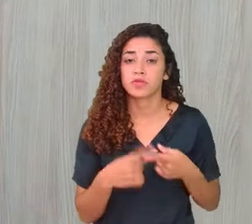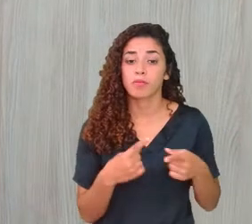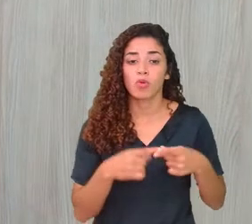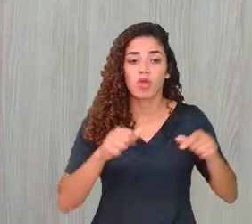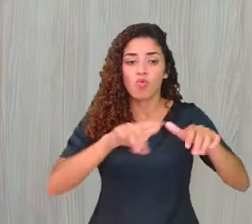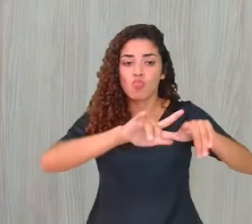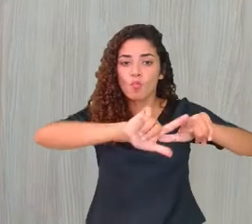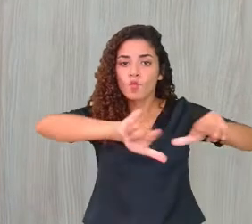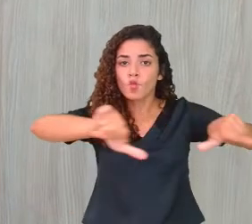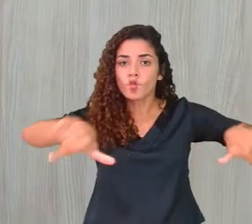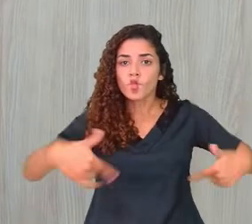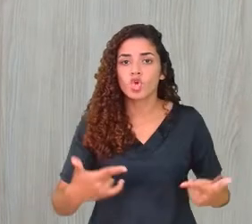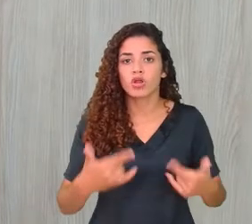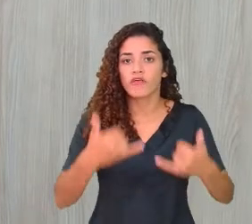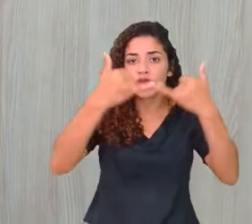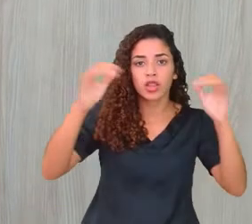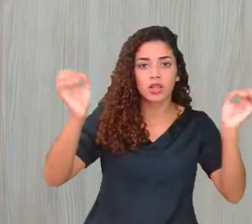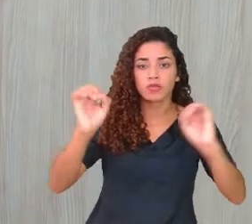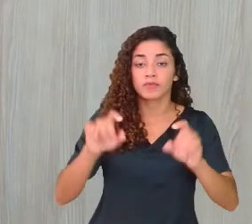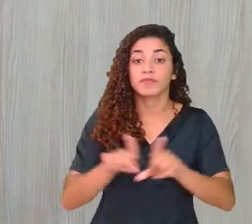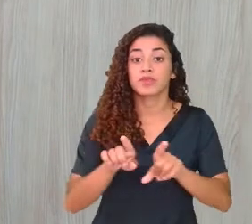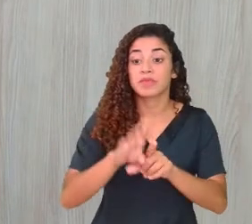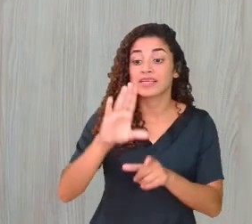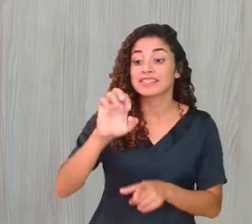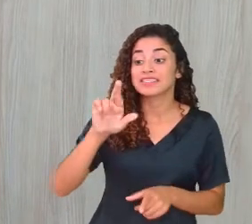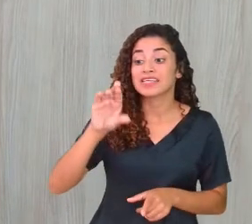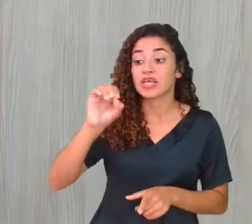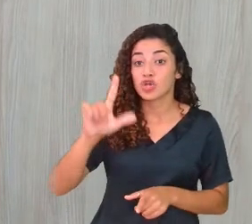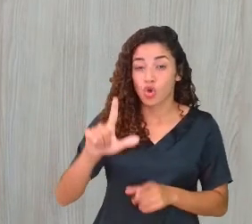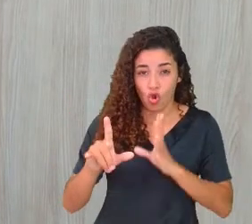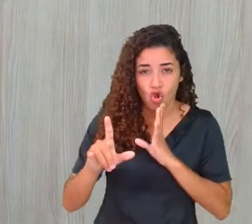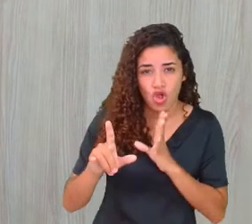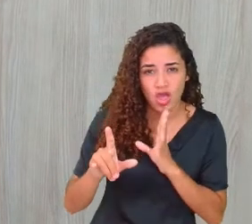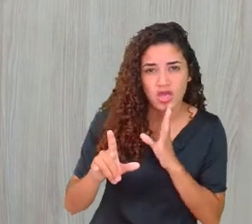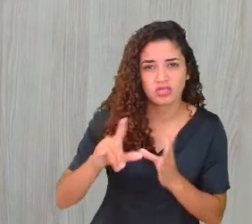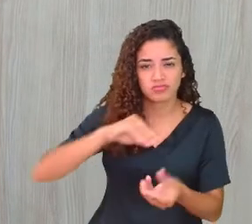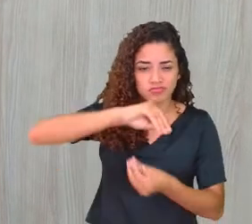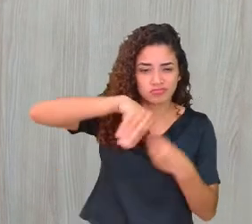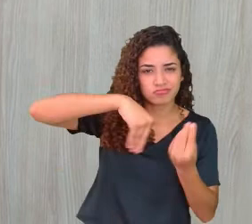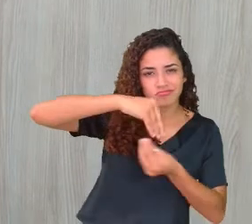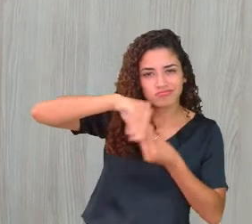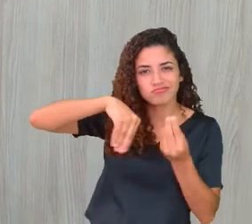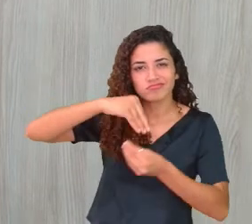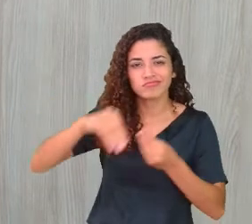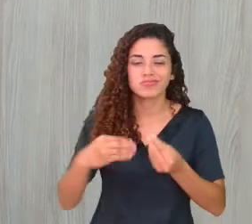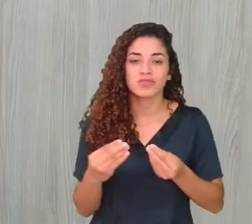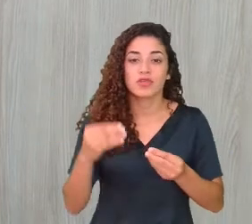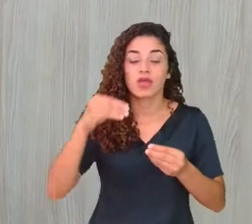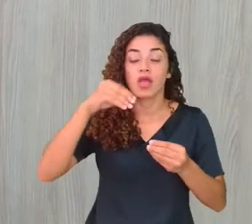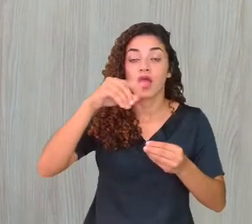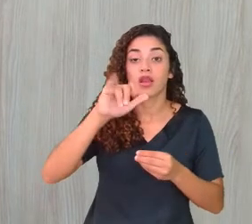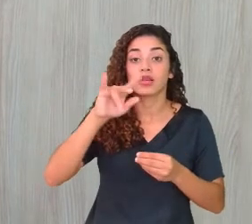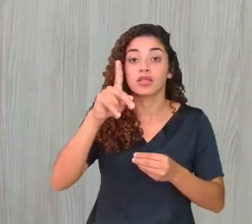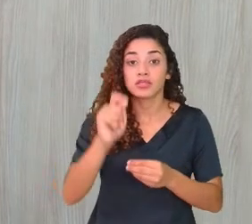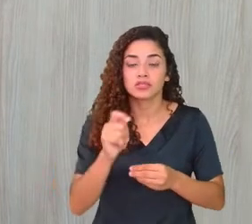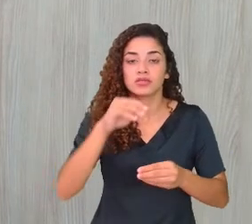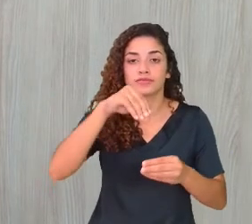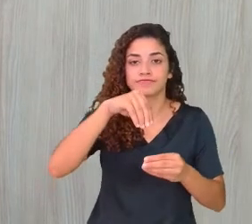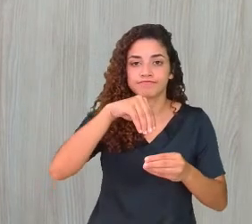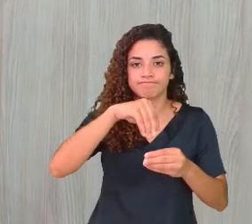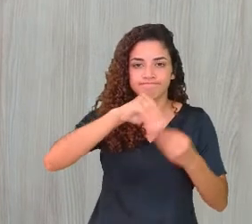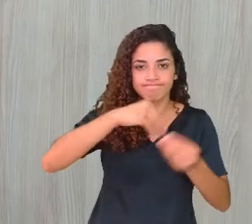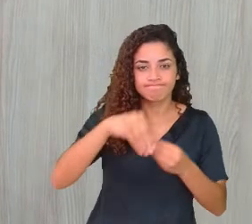elétrica. Agora, a questão aí do cerol, que a professora está dizendo, não colocar nada, é porque vai causar prejuízo a quem está colocando, muitas